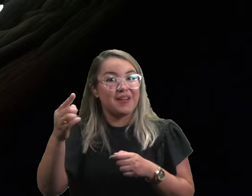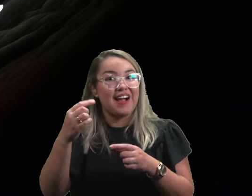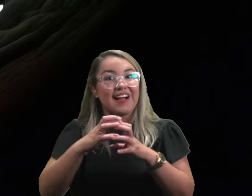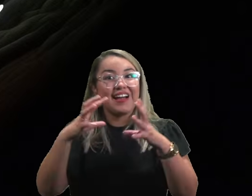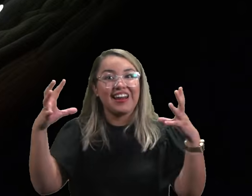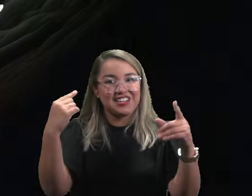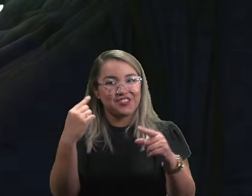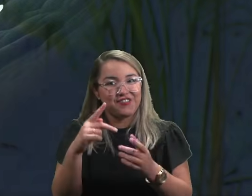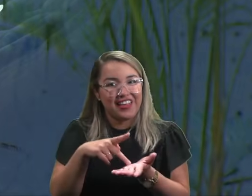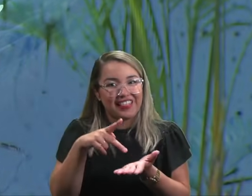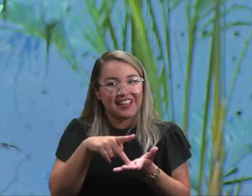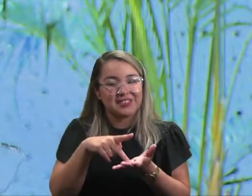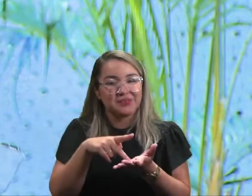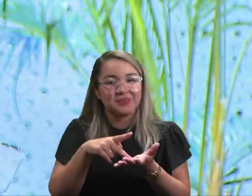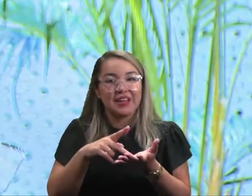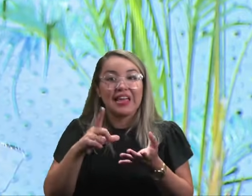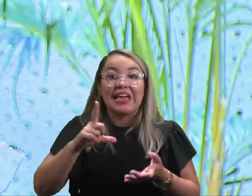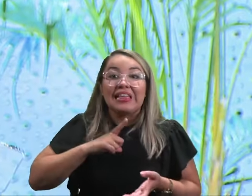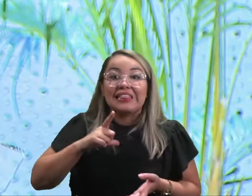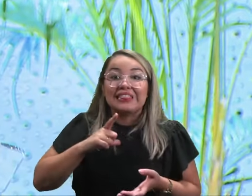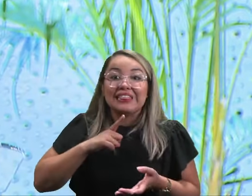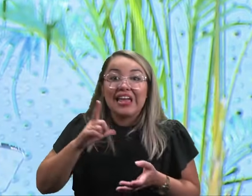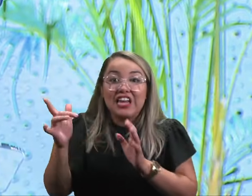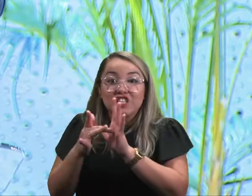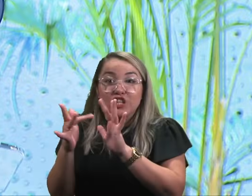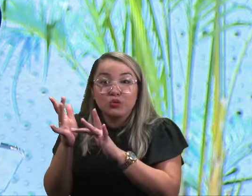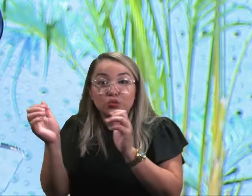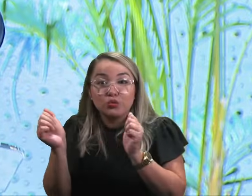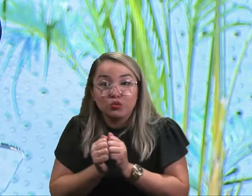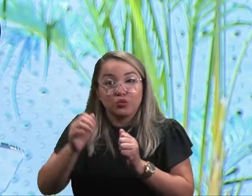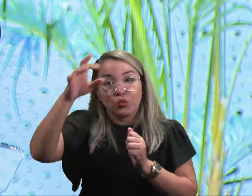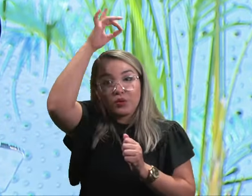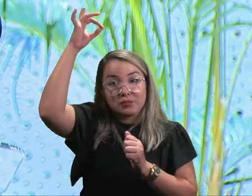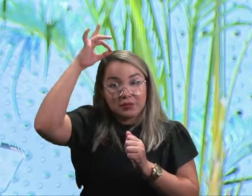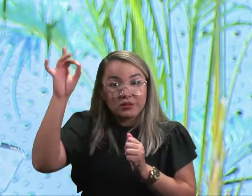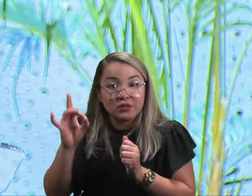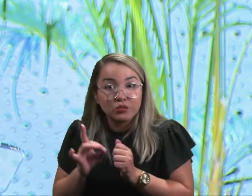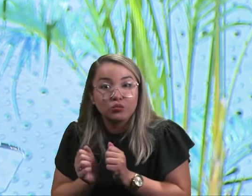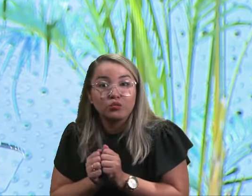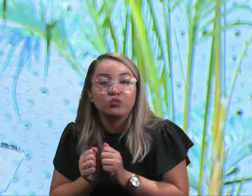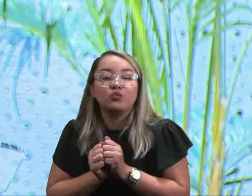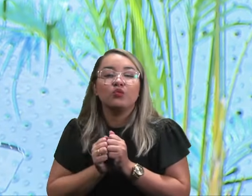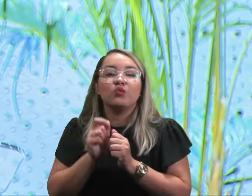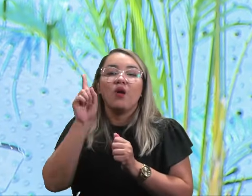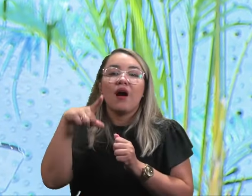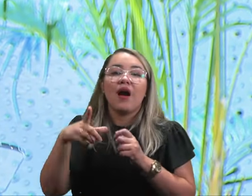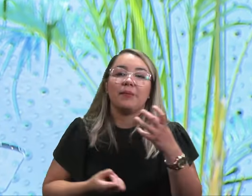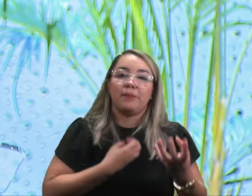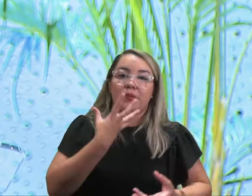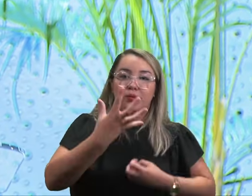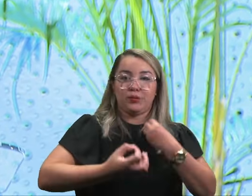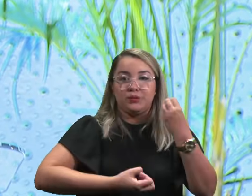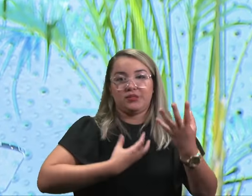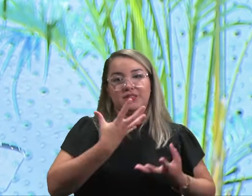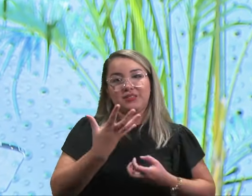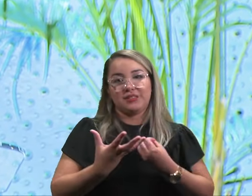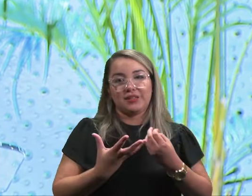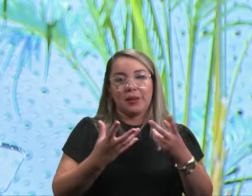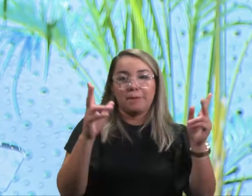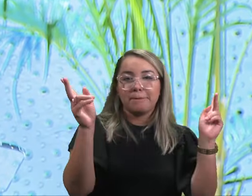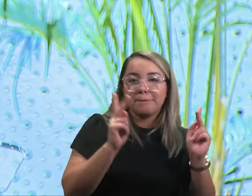ter o tudo, o Espírito Santo, é, número um, produzir o fruto do Espírito: